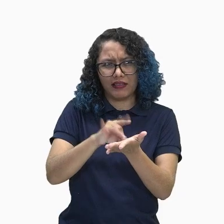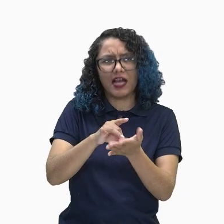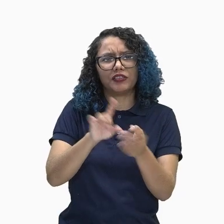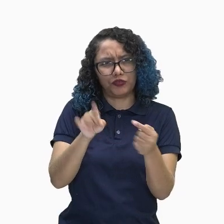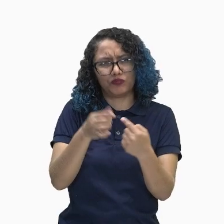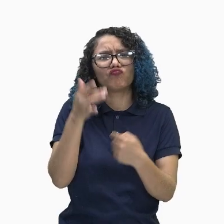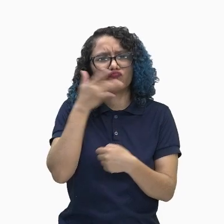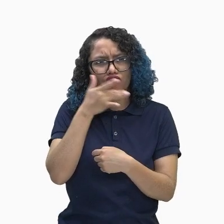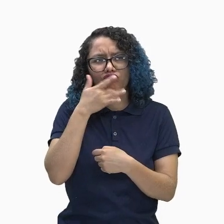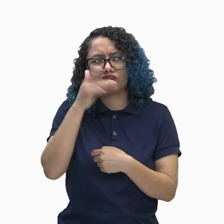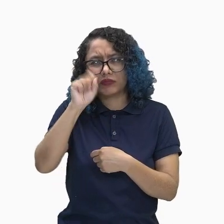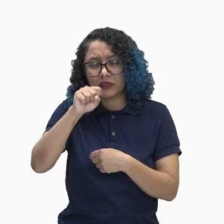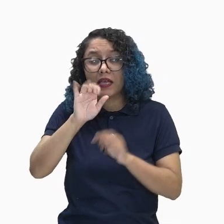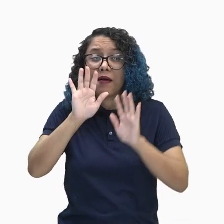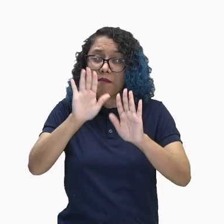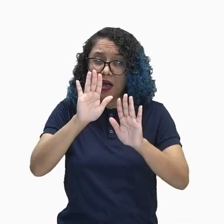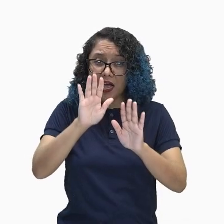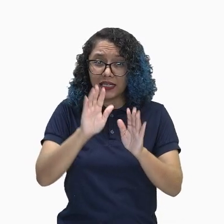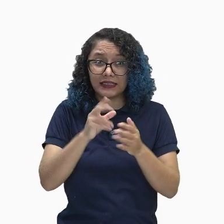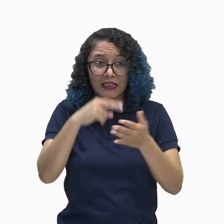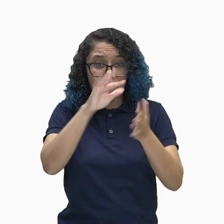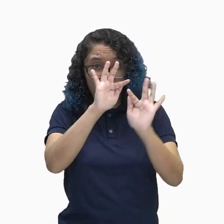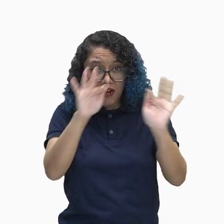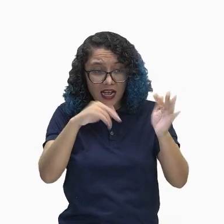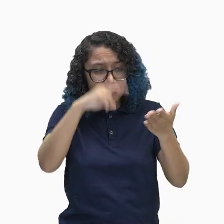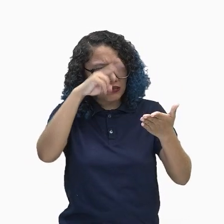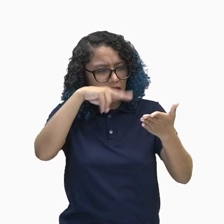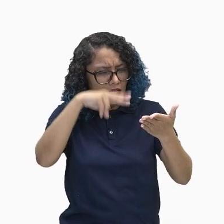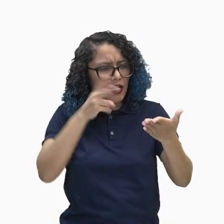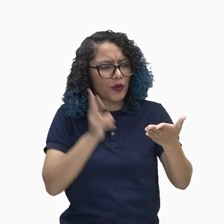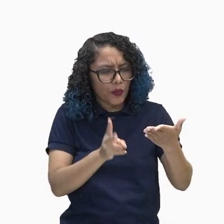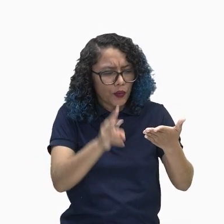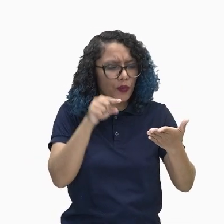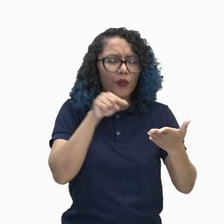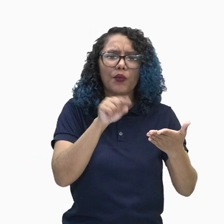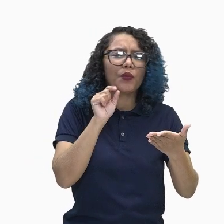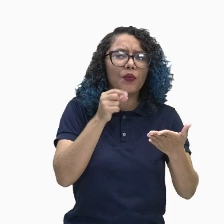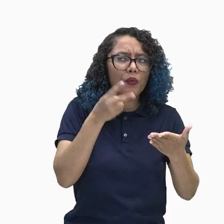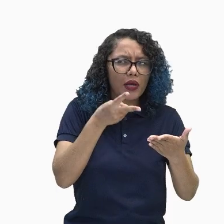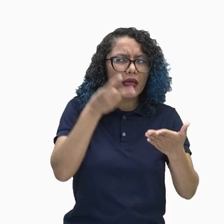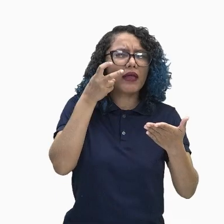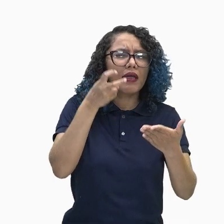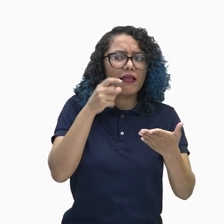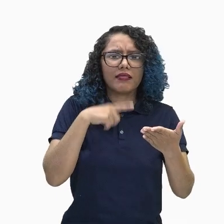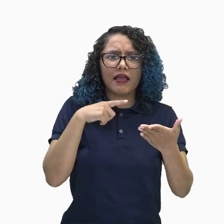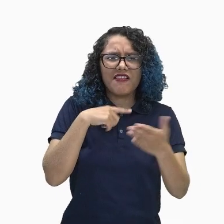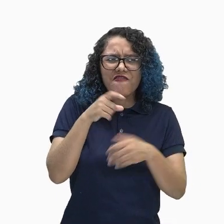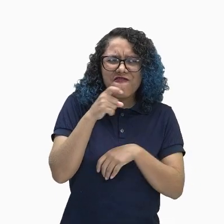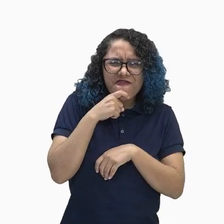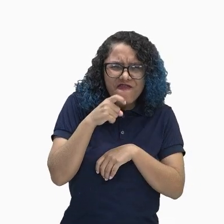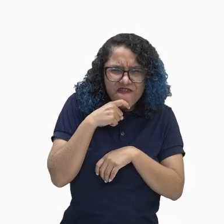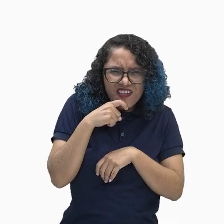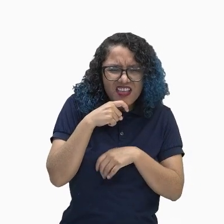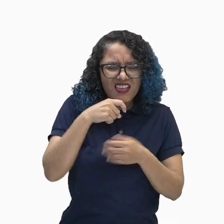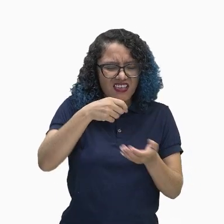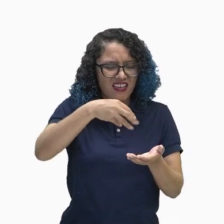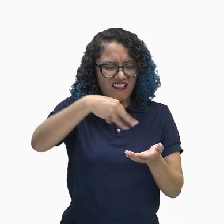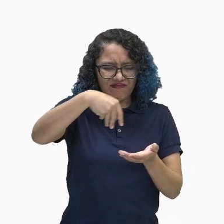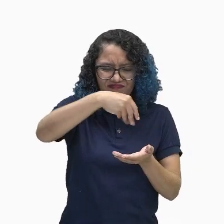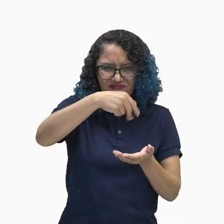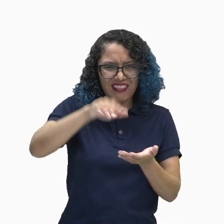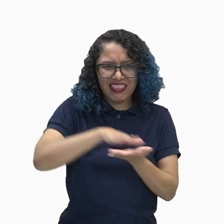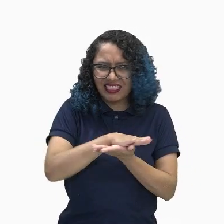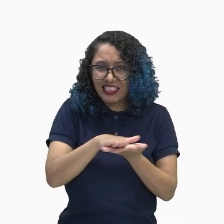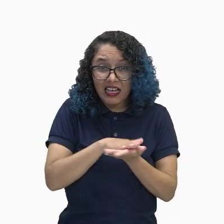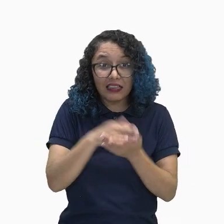dizer. Porém, quando você continua a frase fria e sem tempero, aí você observa